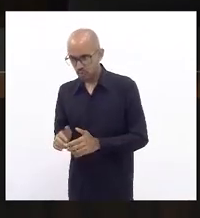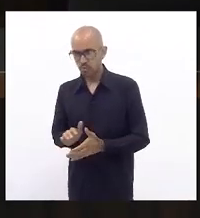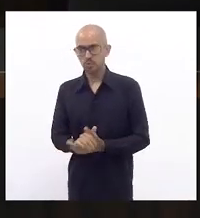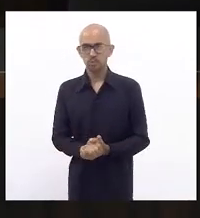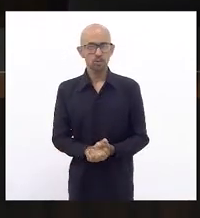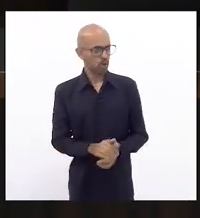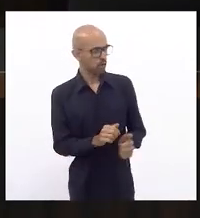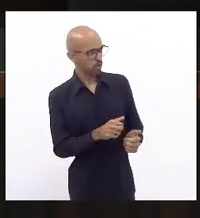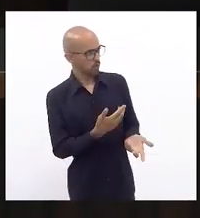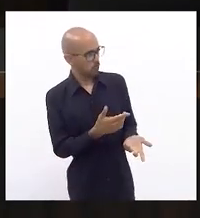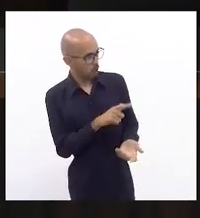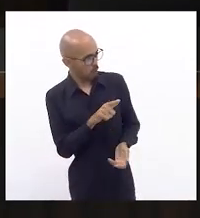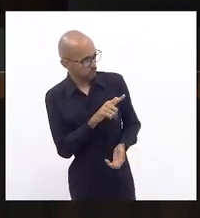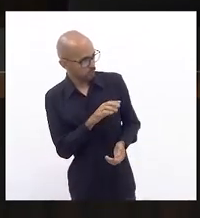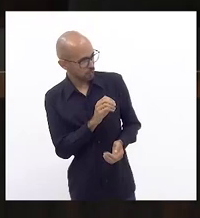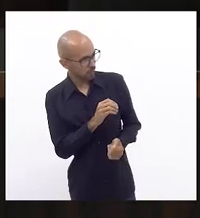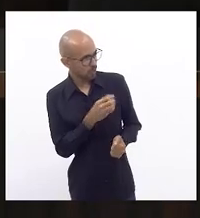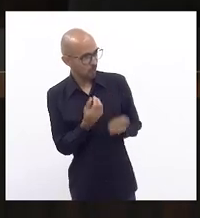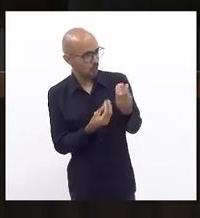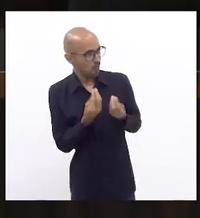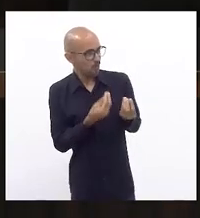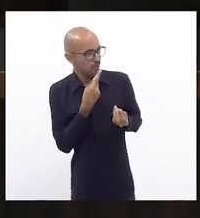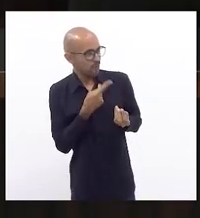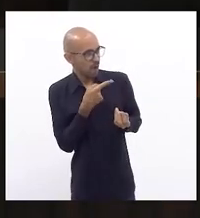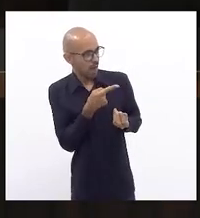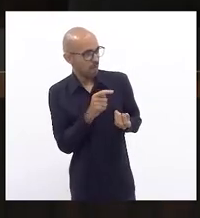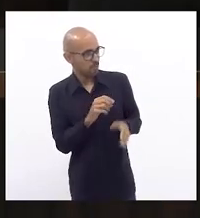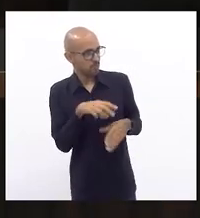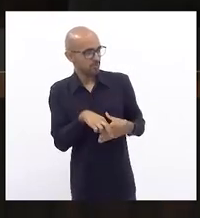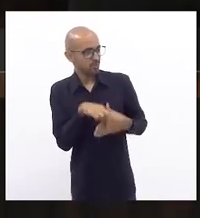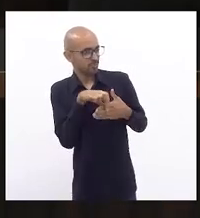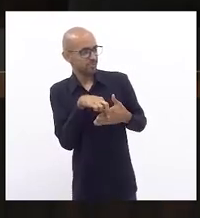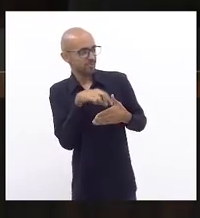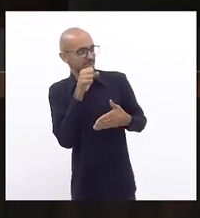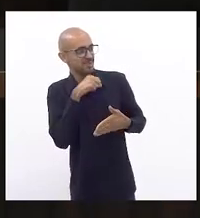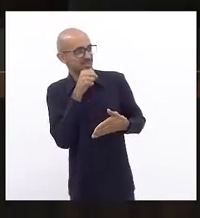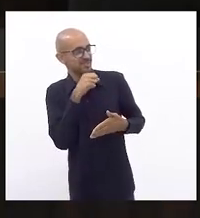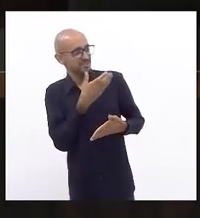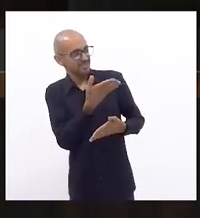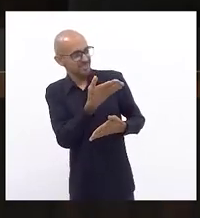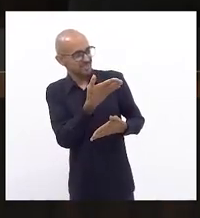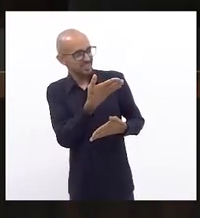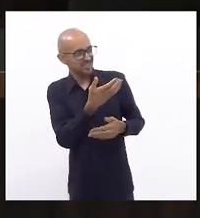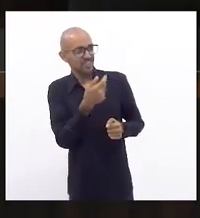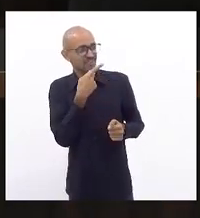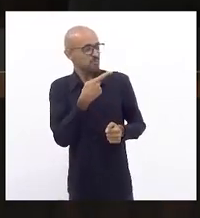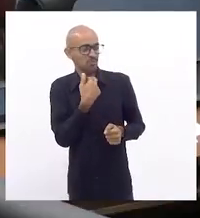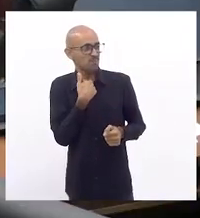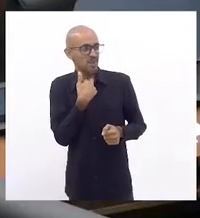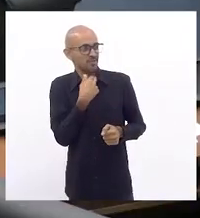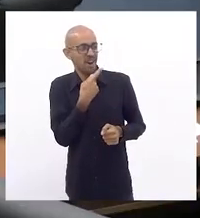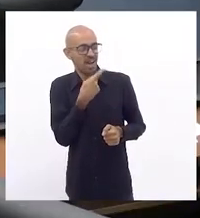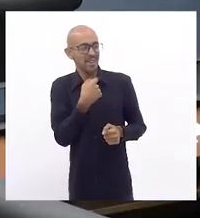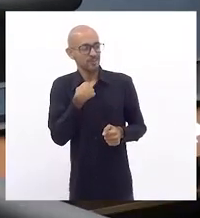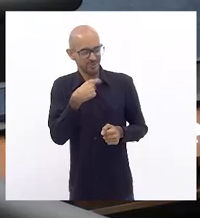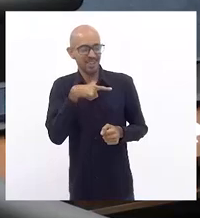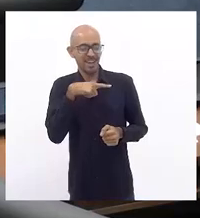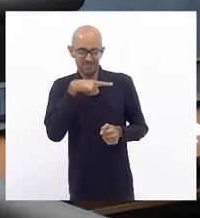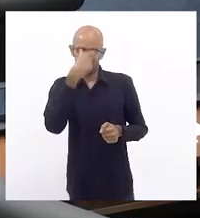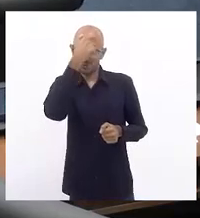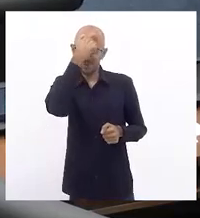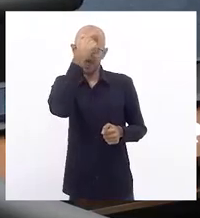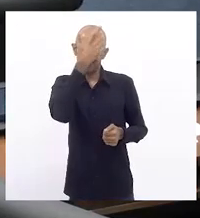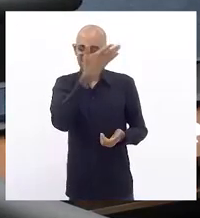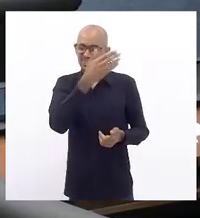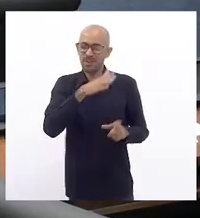um decano que ele não falará? Eu tenho juízo e eu tenho respeito. Com a palavra, deputada